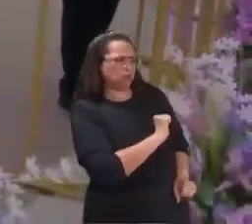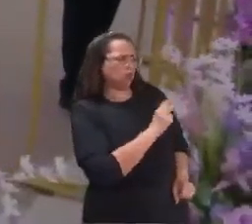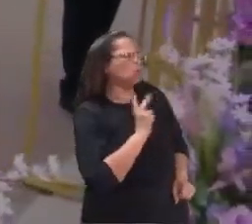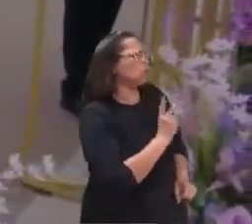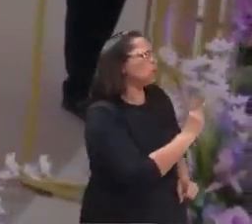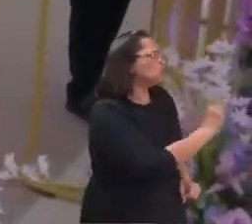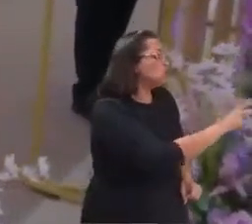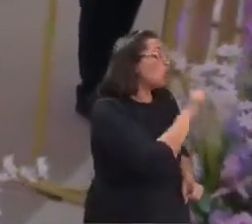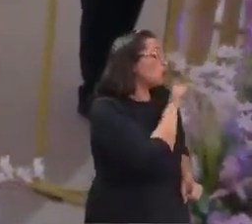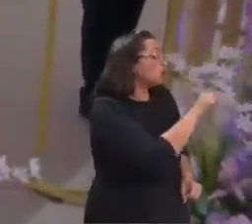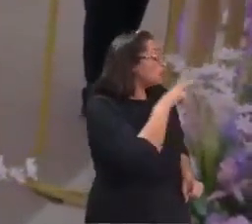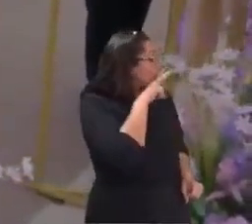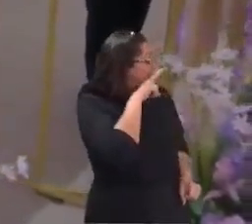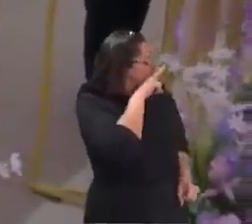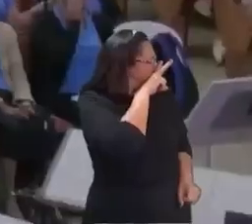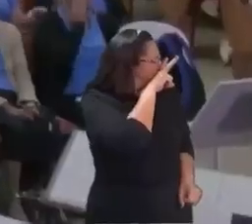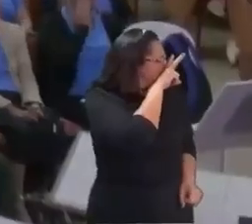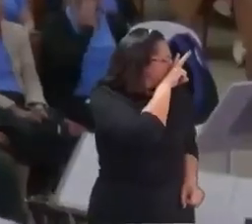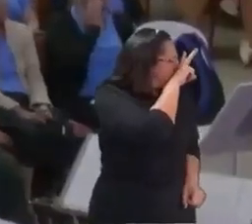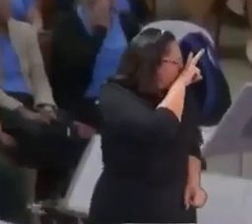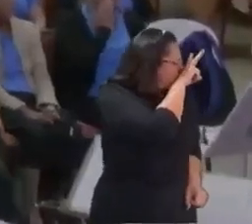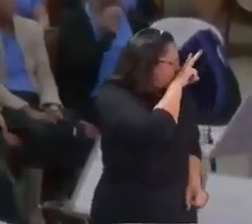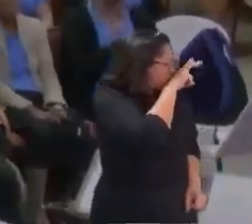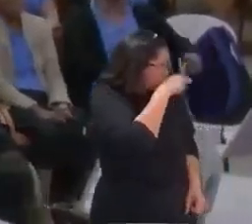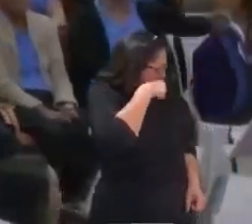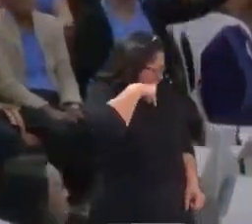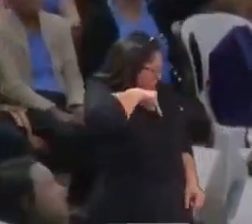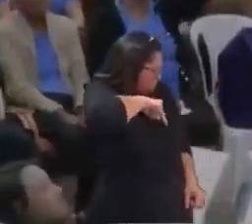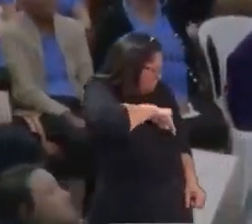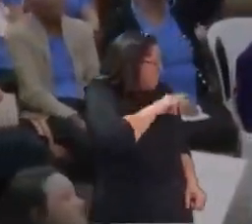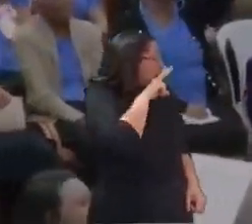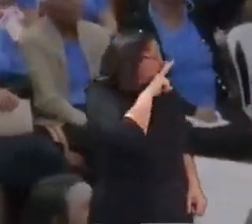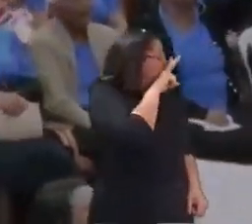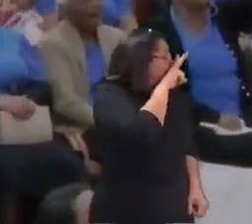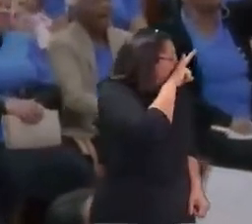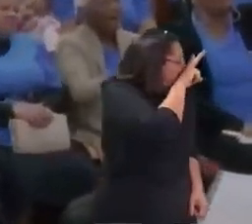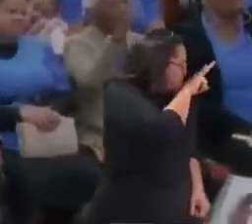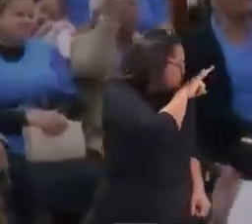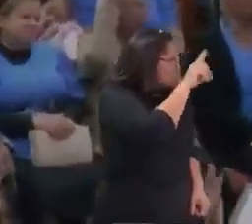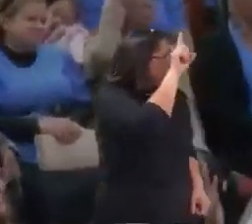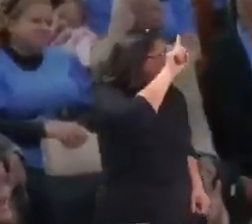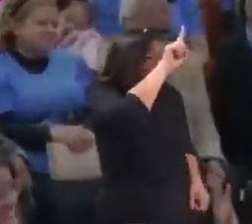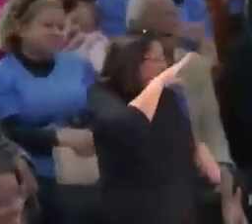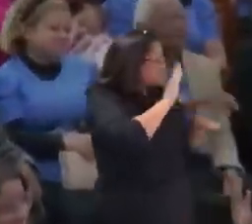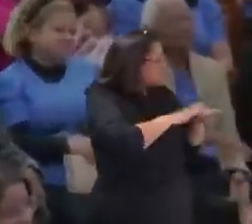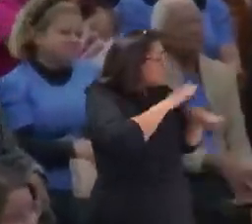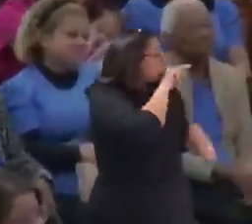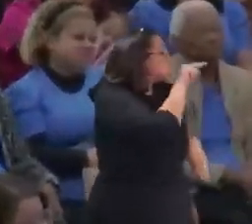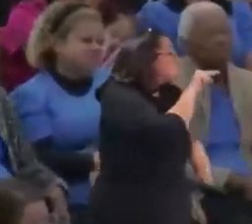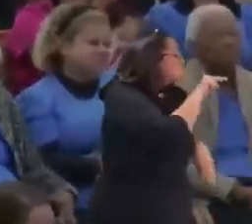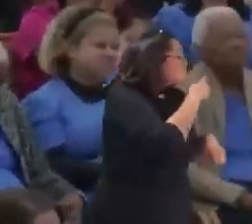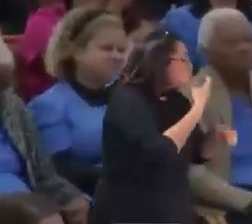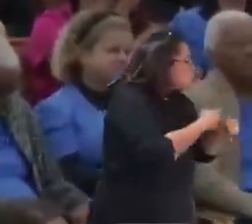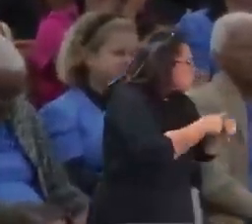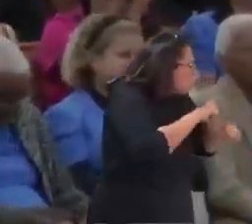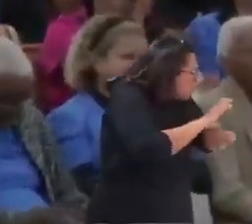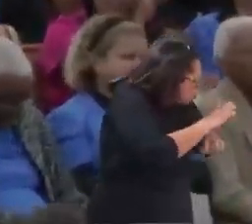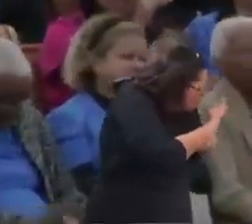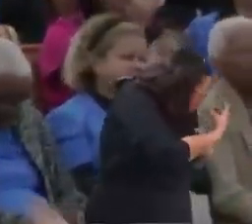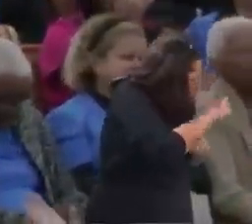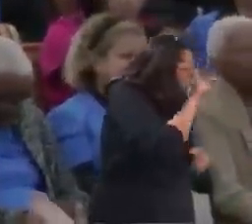Você é mais forte do que o que você pensa. Já está no manual. É do osso, é da costela.